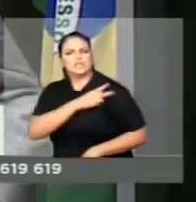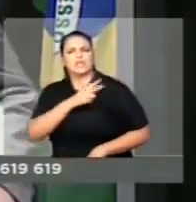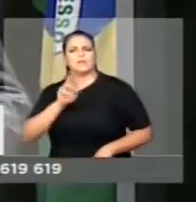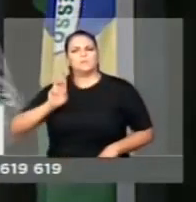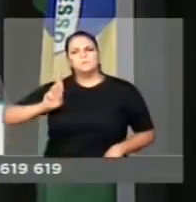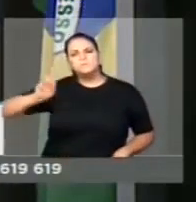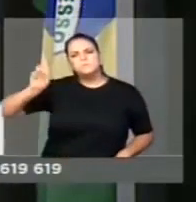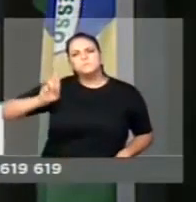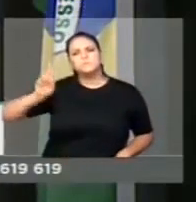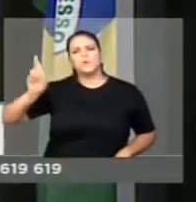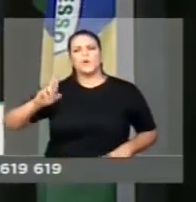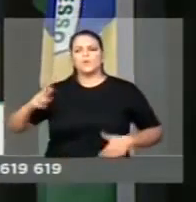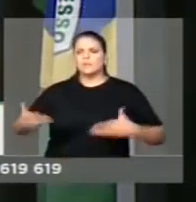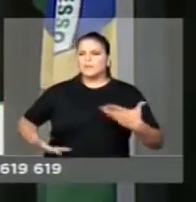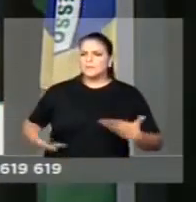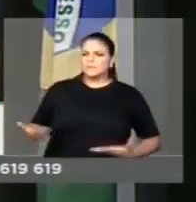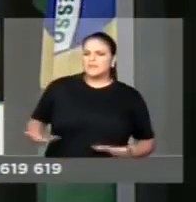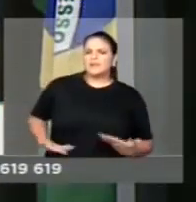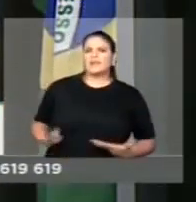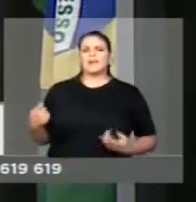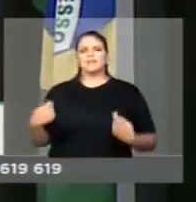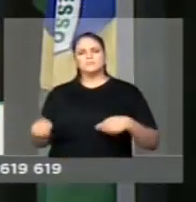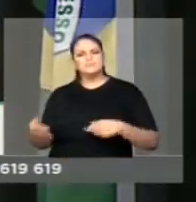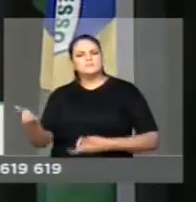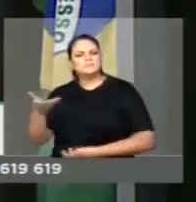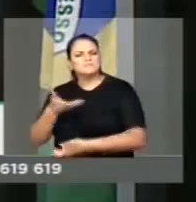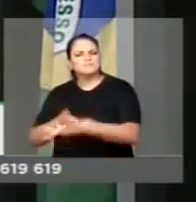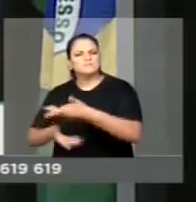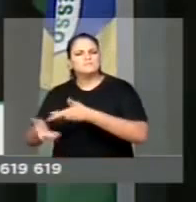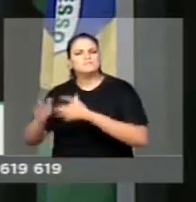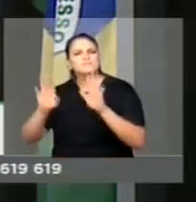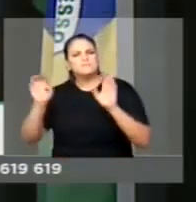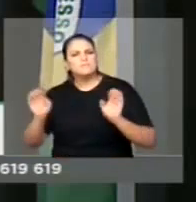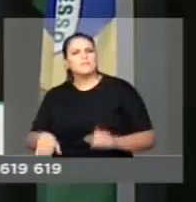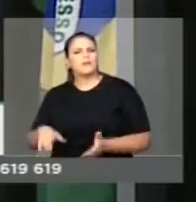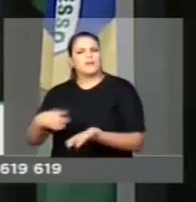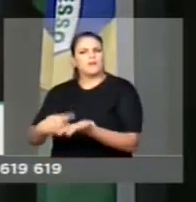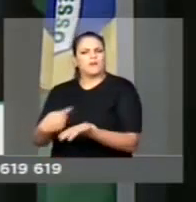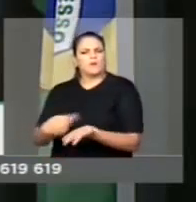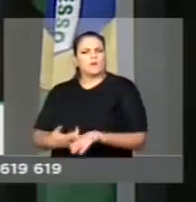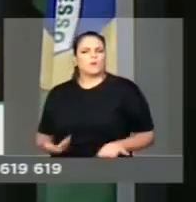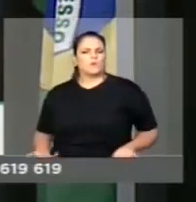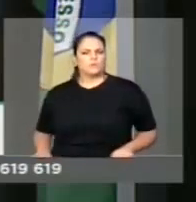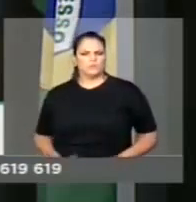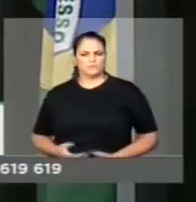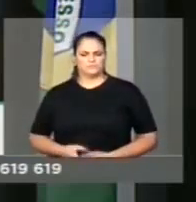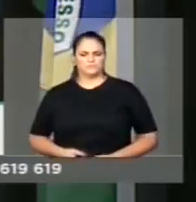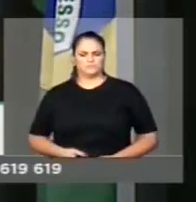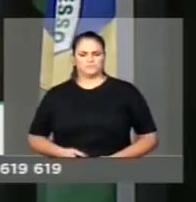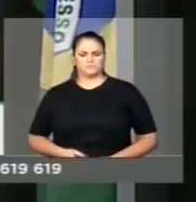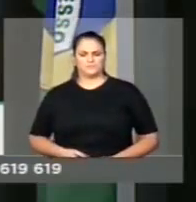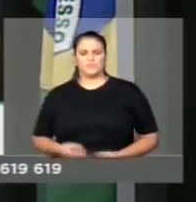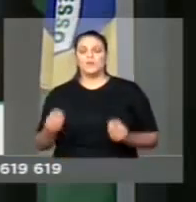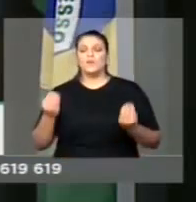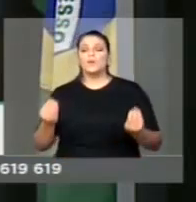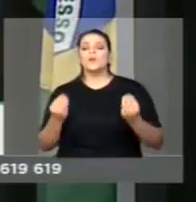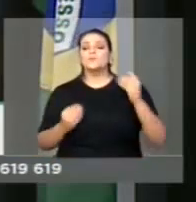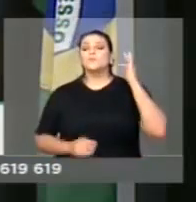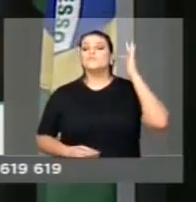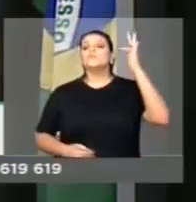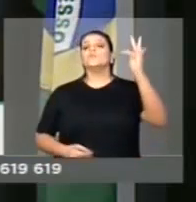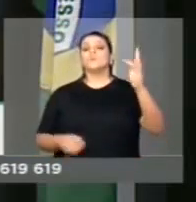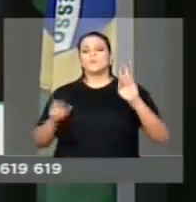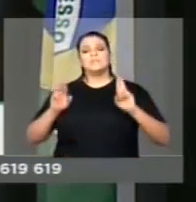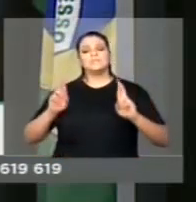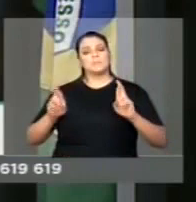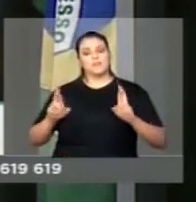empresas, visando sempre estimular a mediação e o acordo. Não haverá futuro nem esperança para as novas